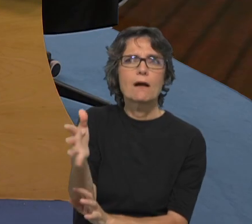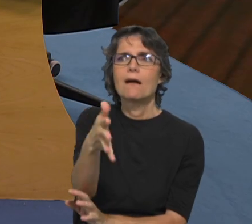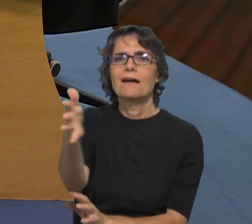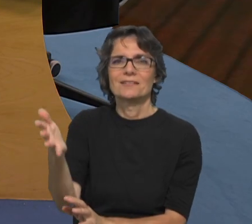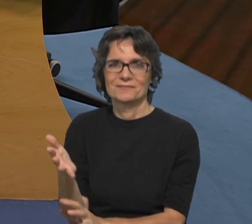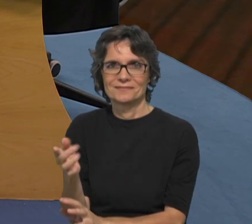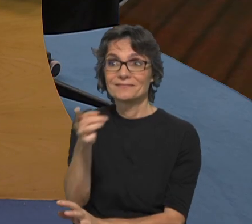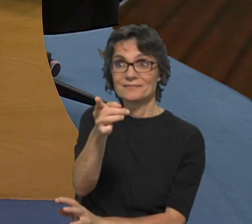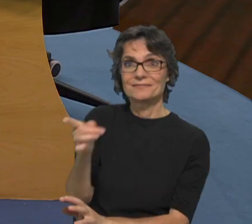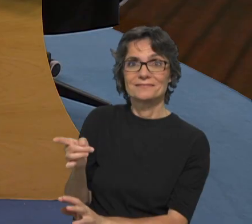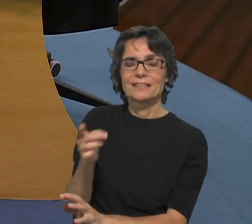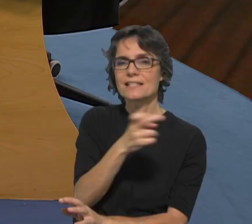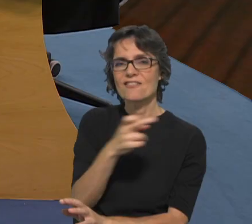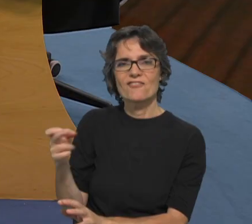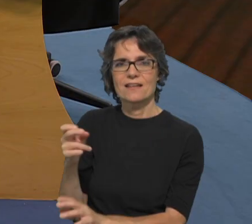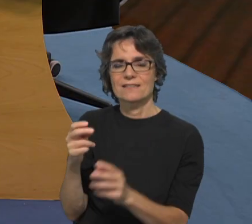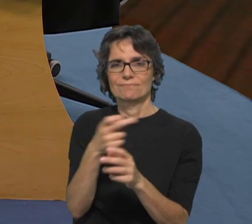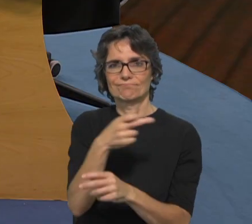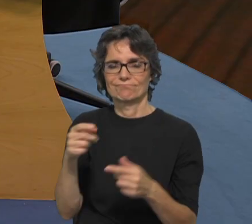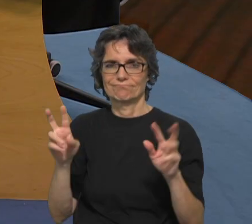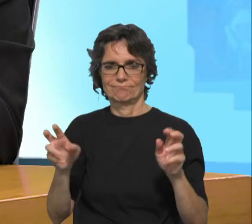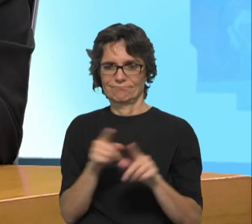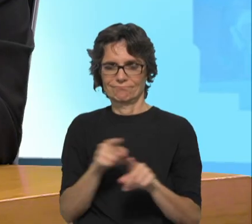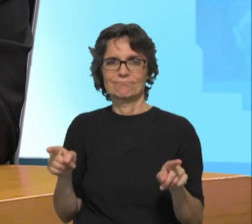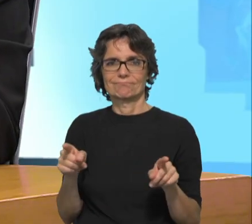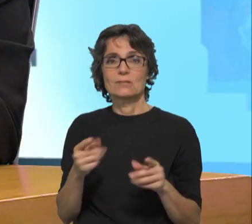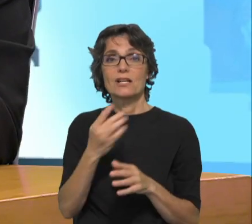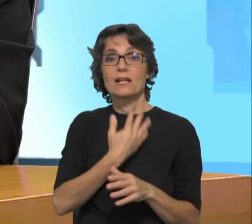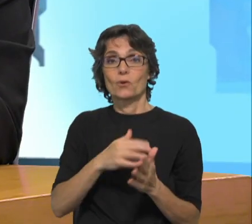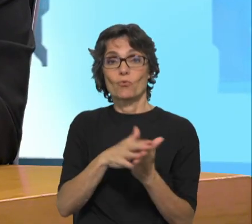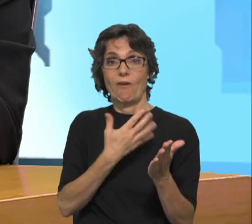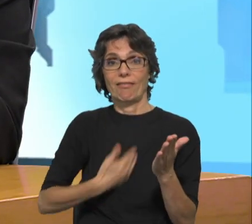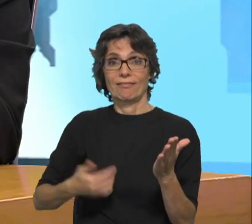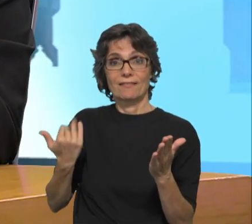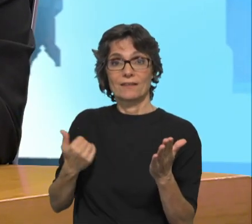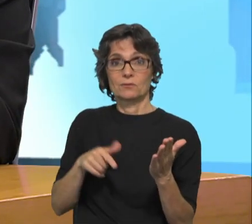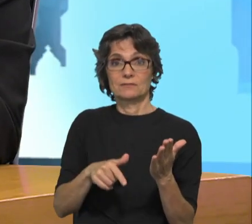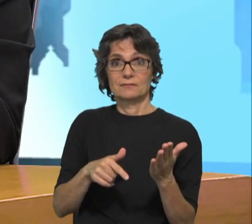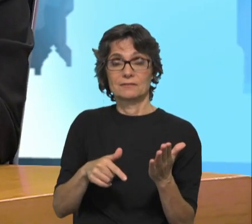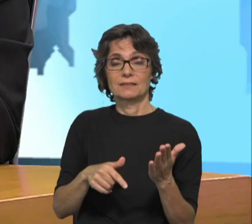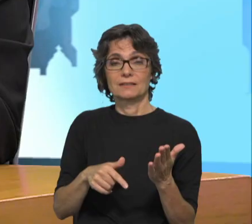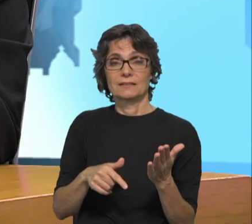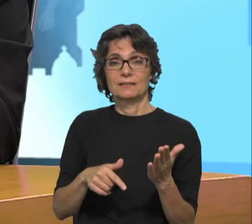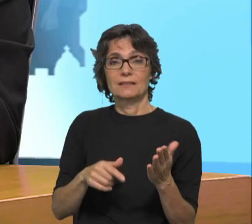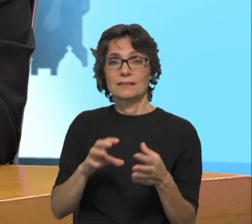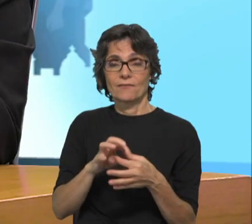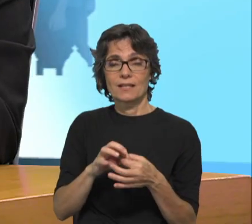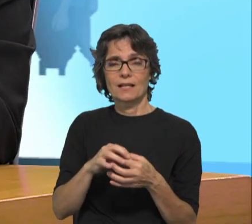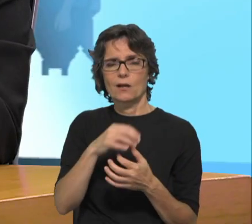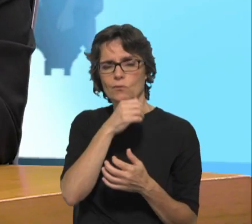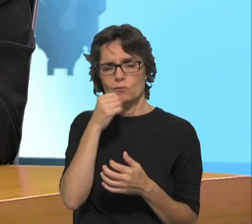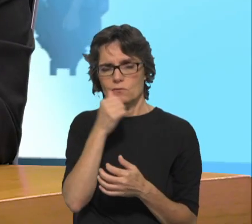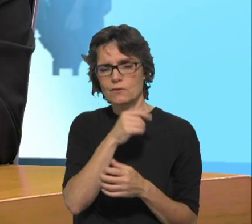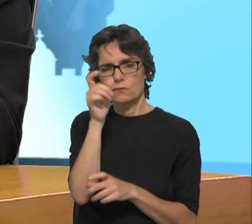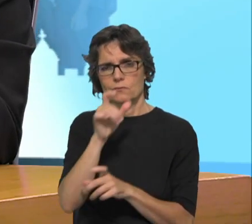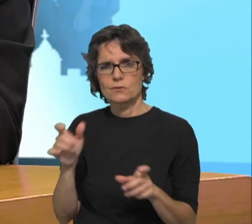pastor. Esta frase que vem já do Antigo Testamento para se referir, de facto, ao sofrimento do povo pela falta dos